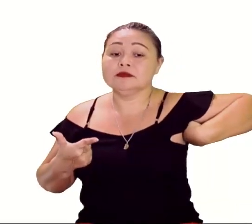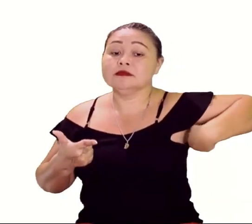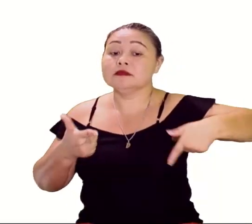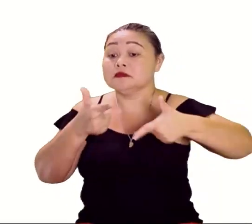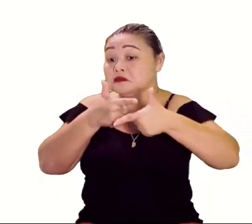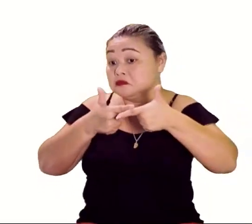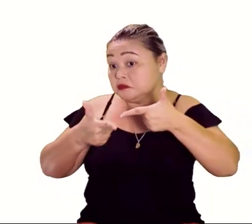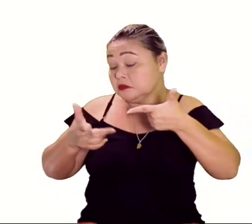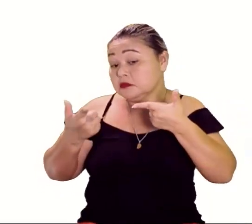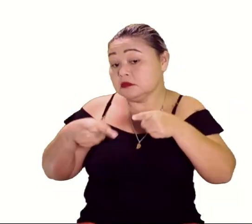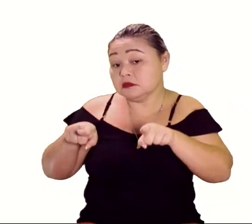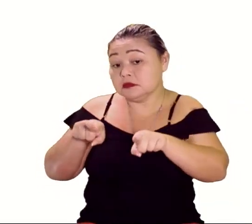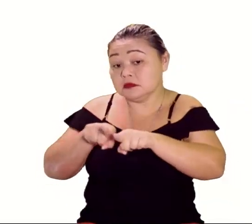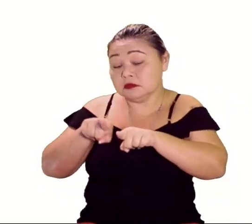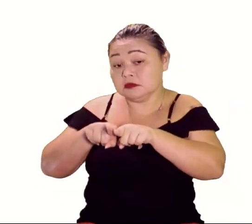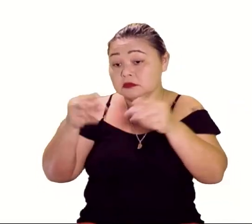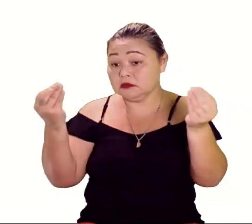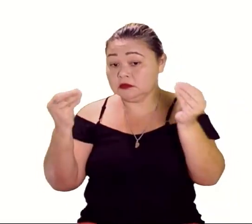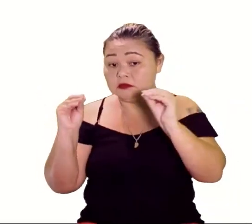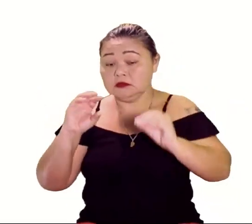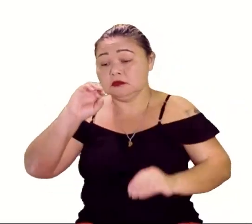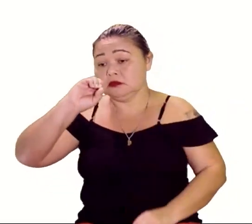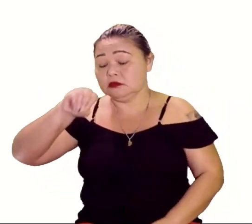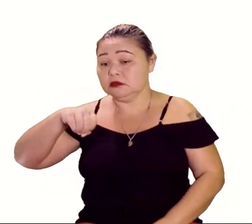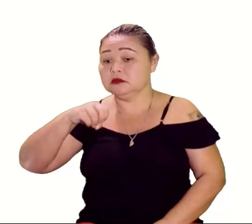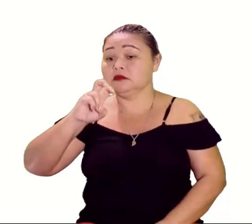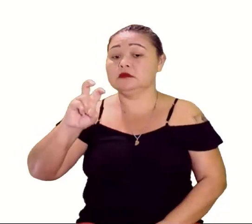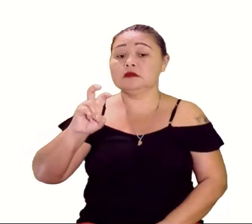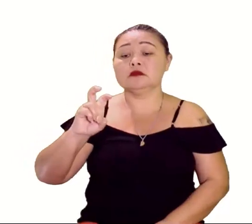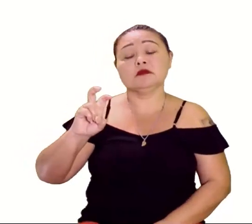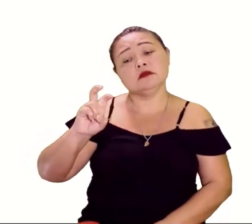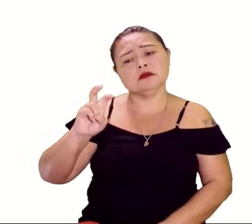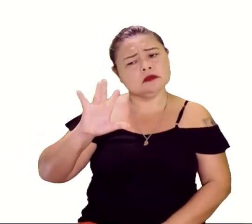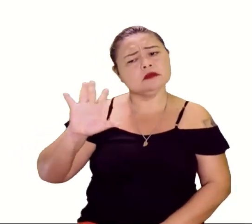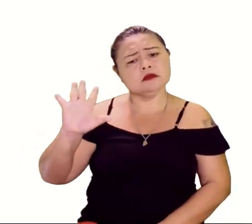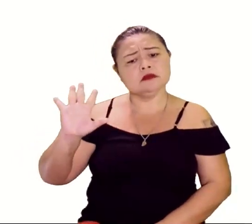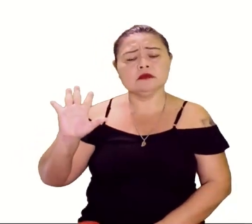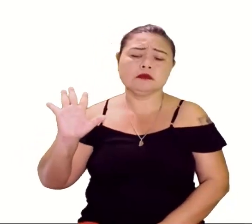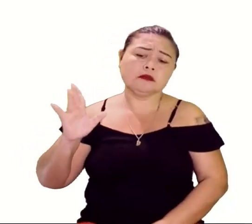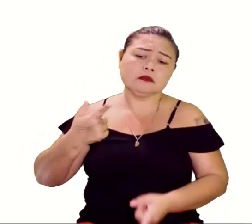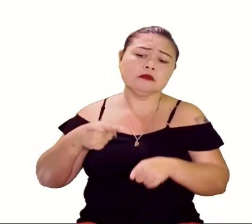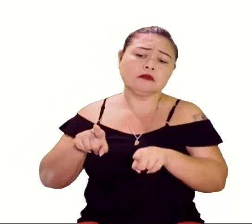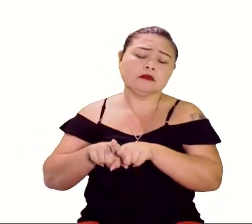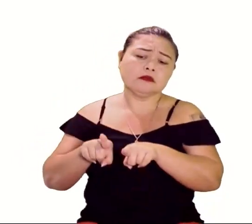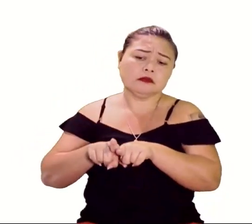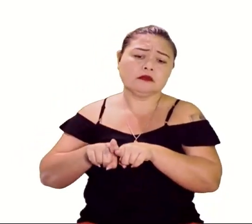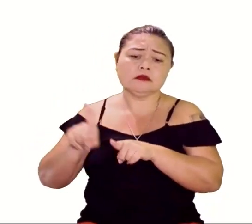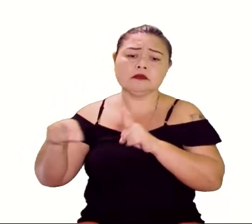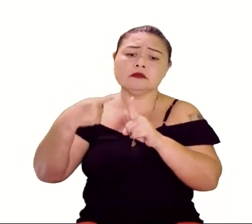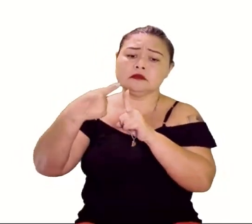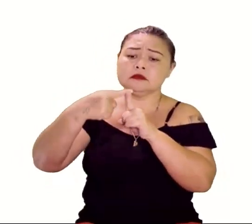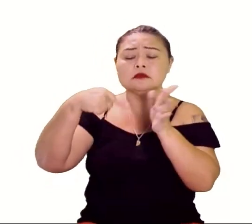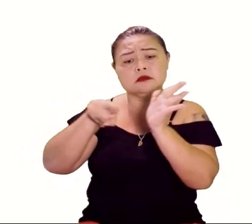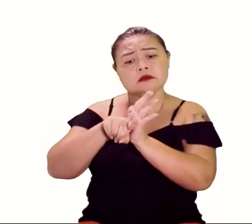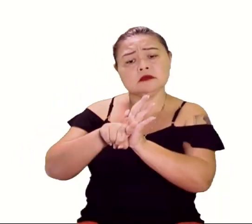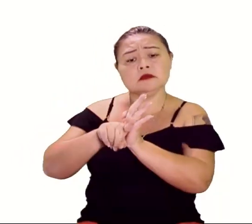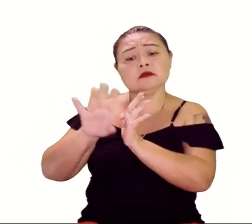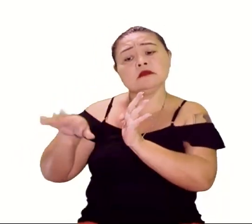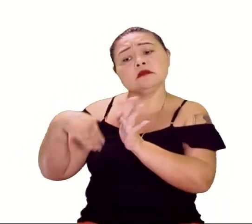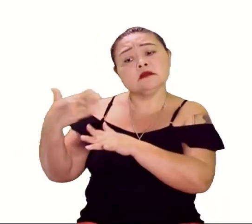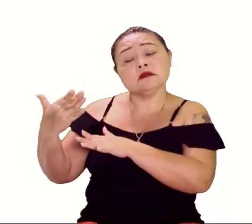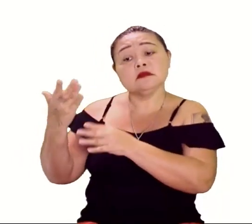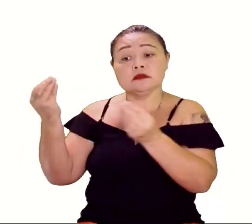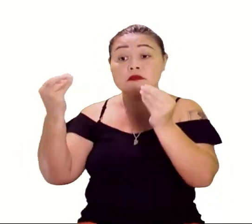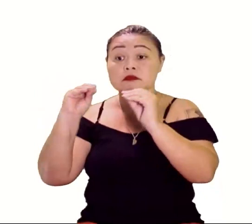dividir também, pode, para colocar no gráfico, né? Vai ficar 0,5. Mas também, né? Um valor é positivo, outro é negativo. Agora vamos